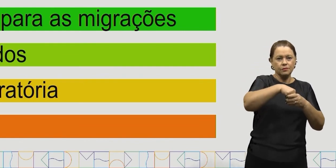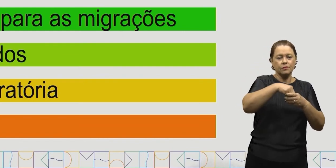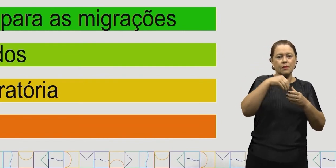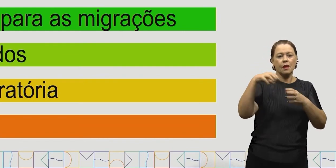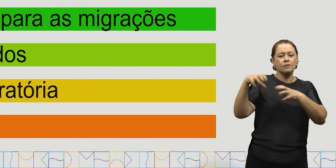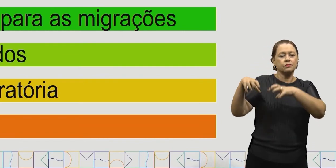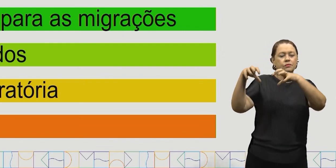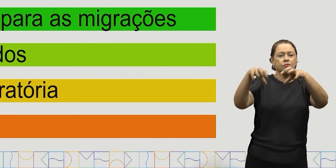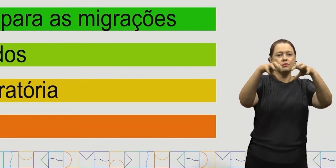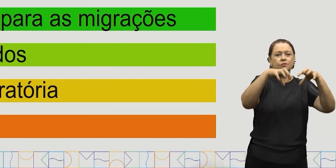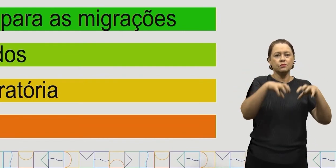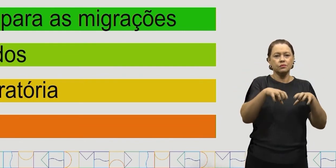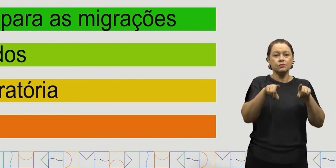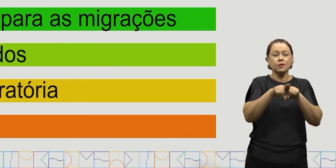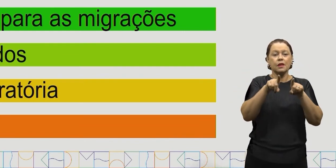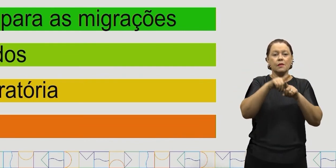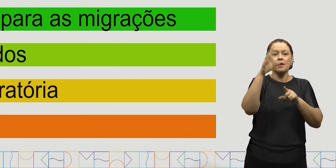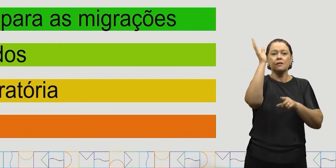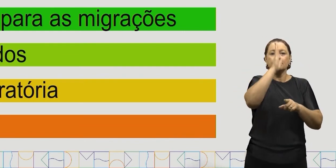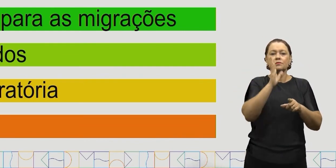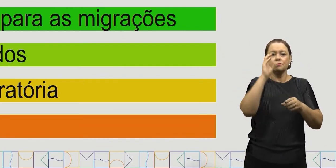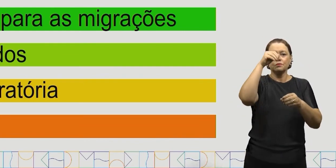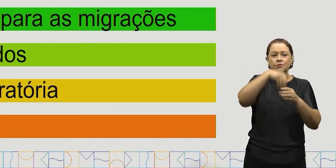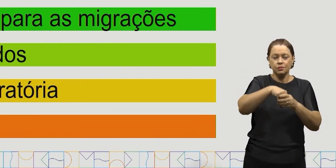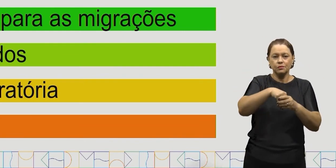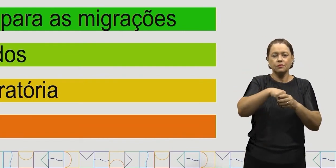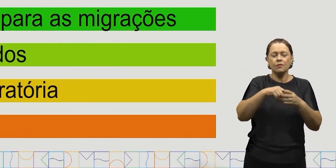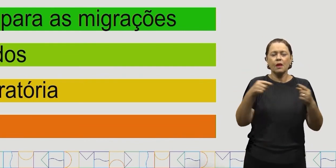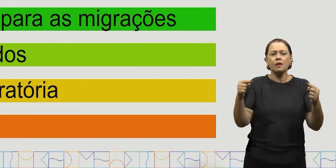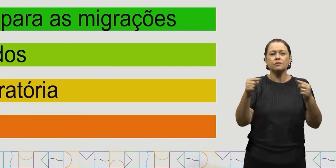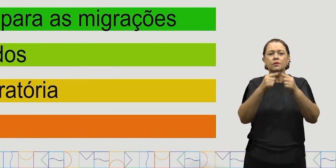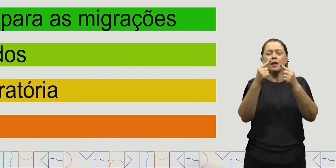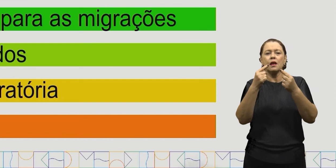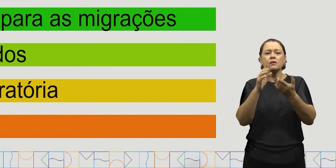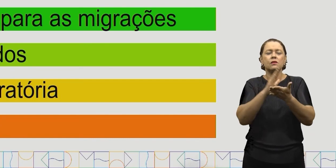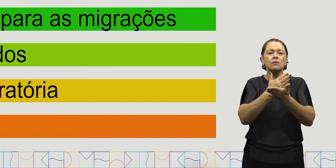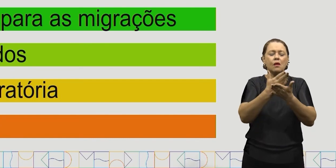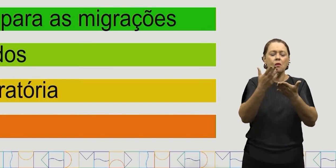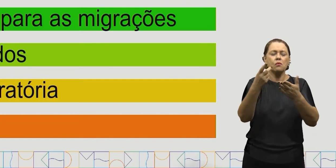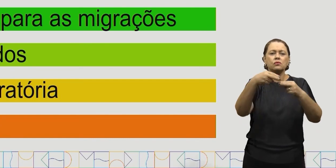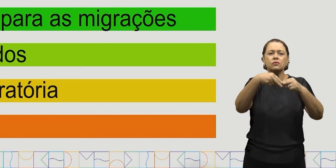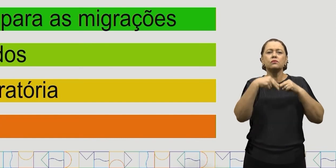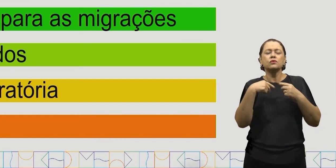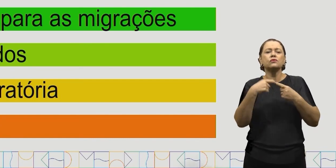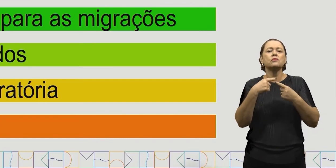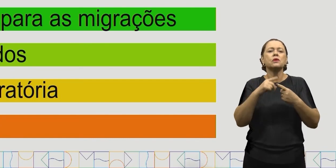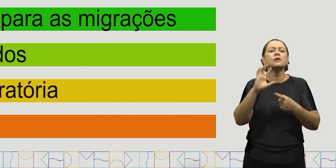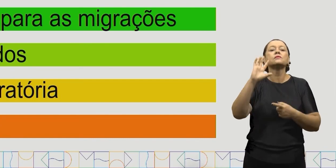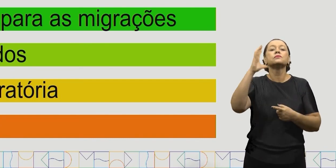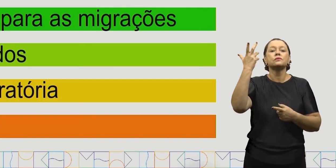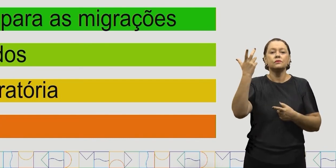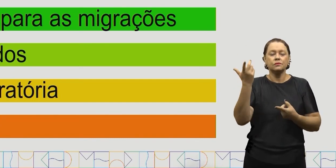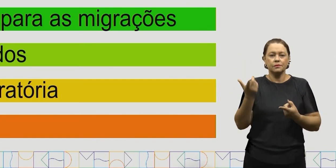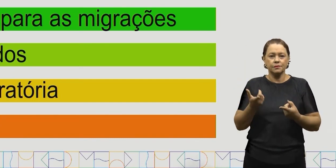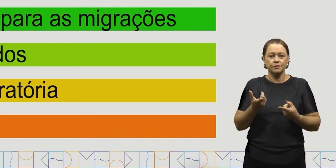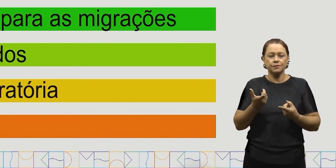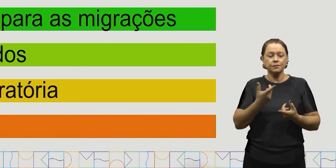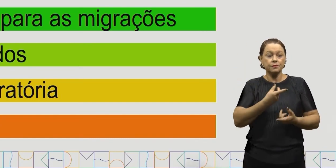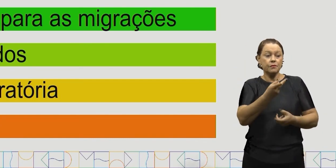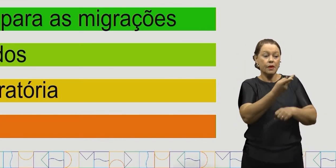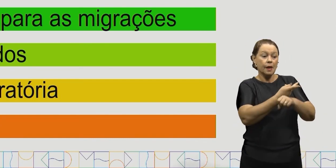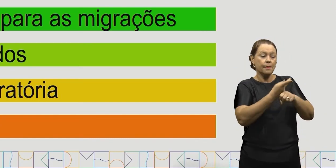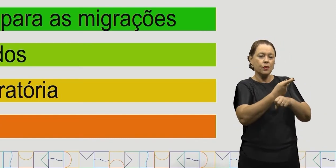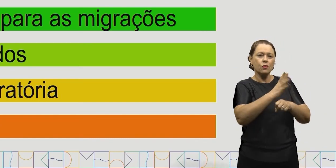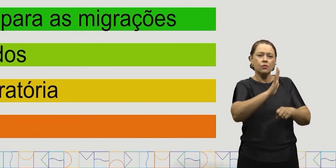a interregional e a intrarregional. Relacionamos algumas razões para que as migrações aconteçam, como a busca de